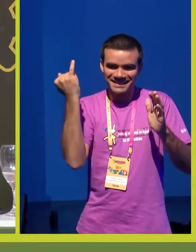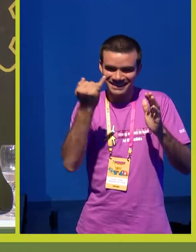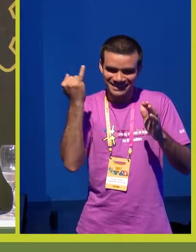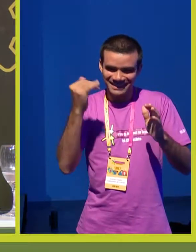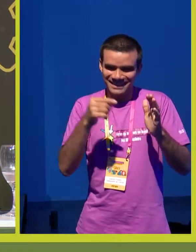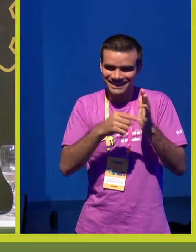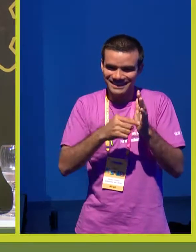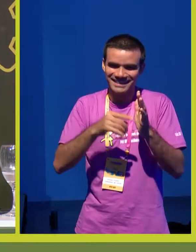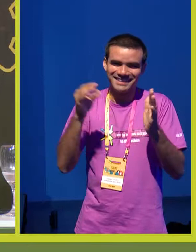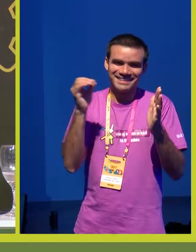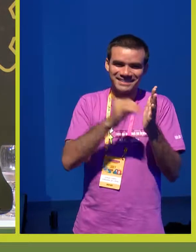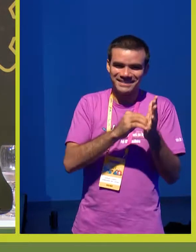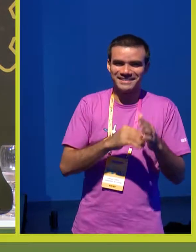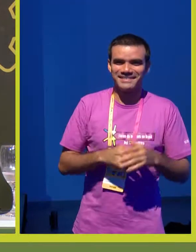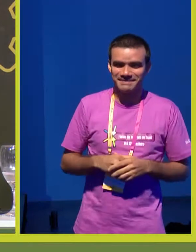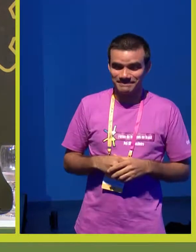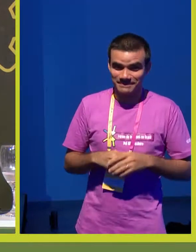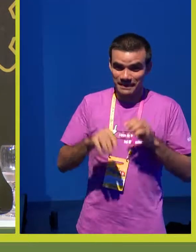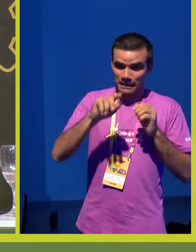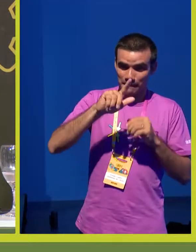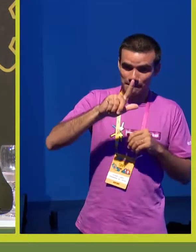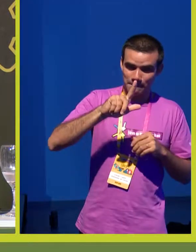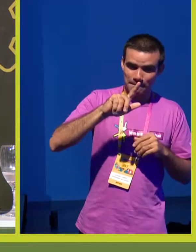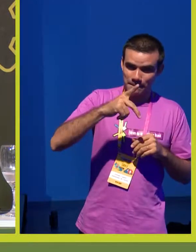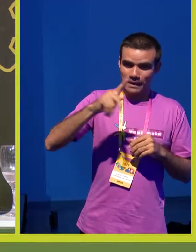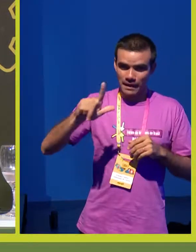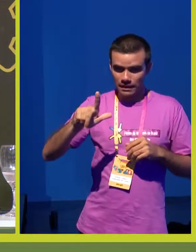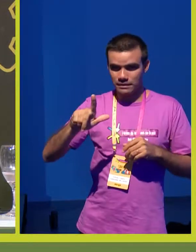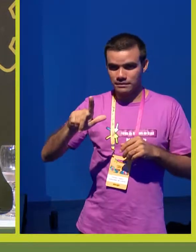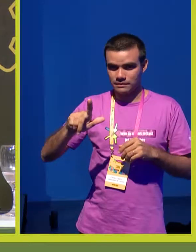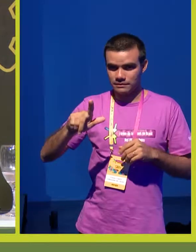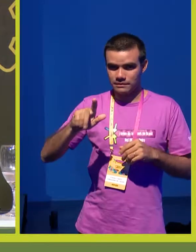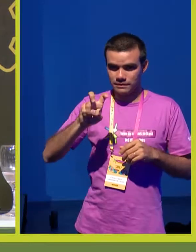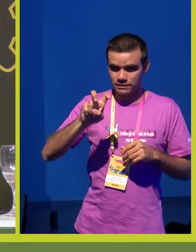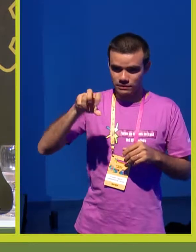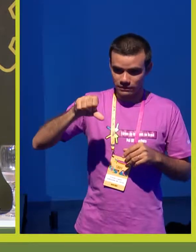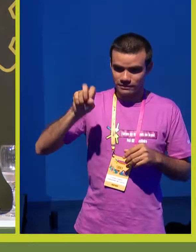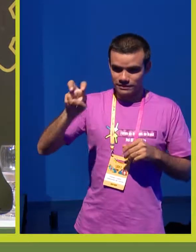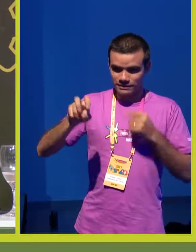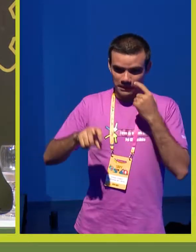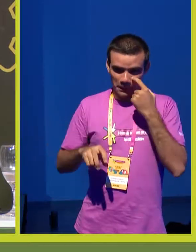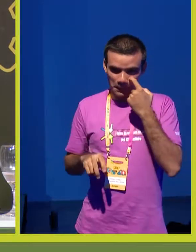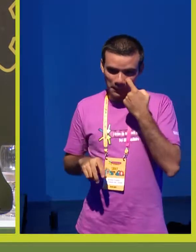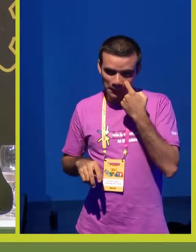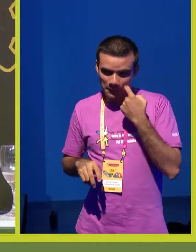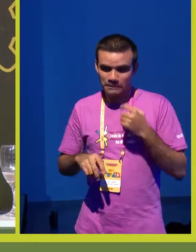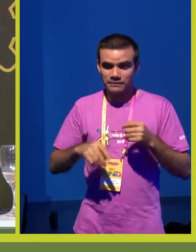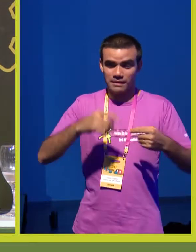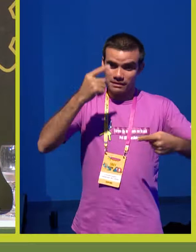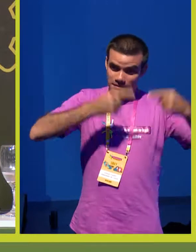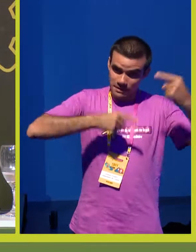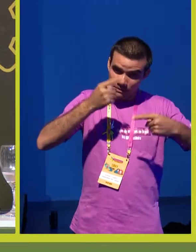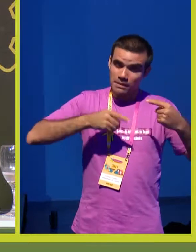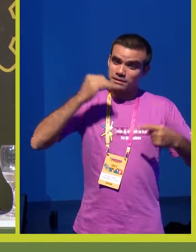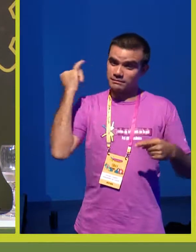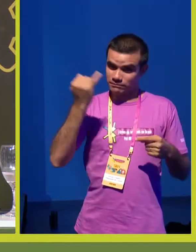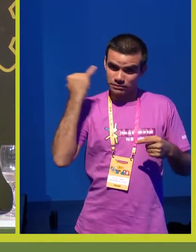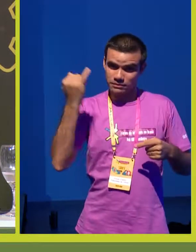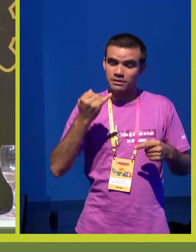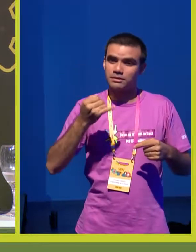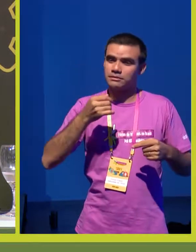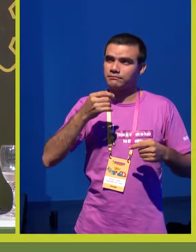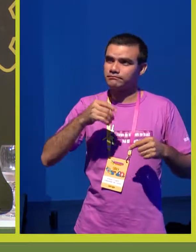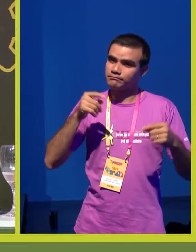1595, permitir a solicitação direta às empresas. E esse é um debate fundamental que a gente vem fazendo, principalmente no